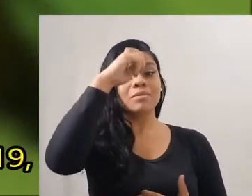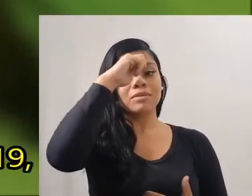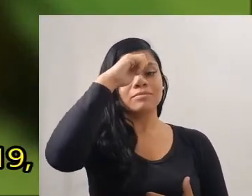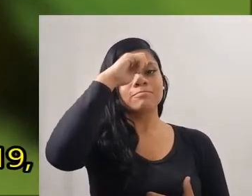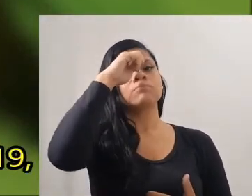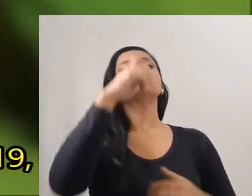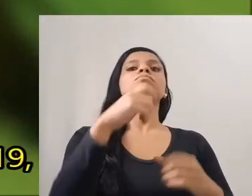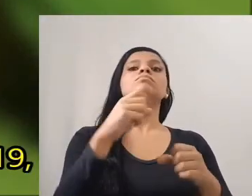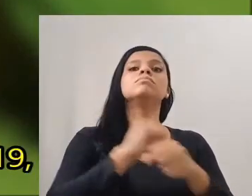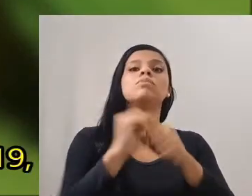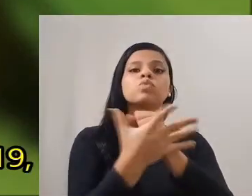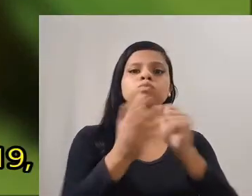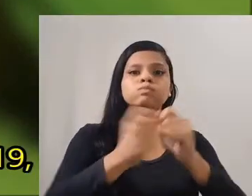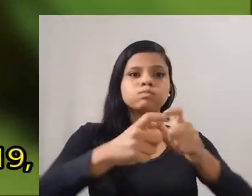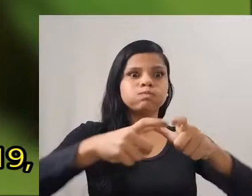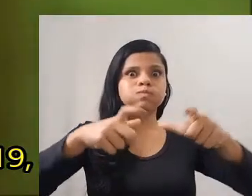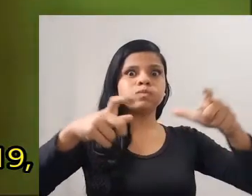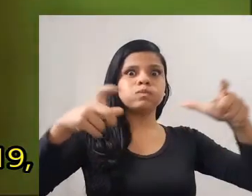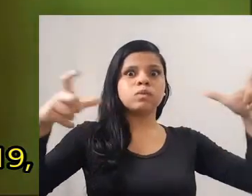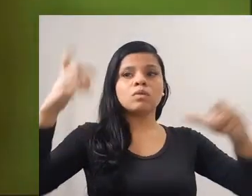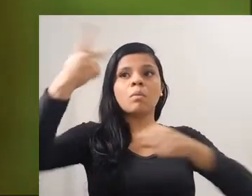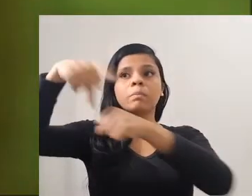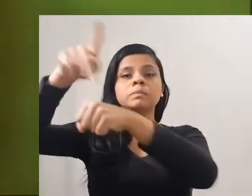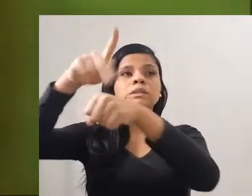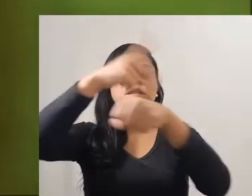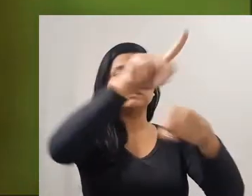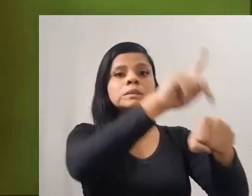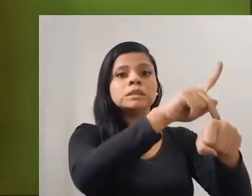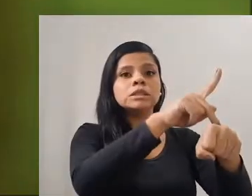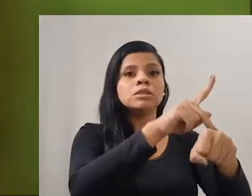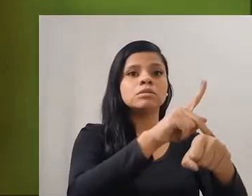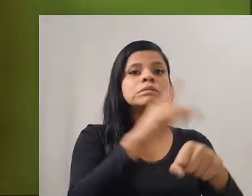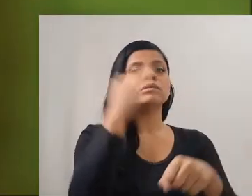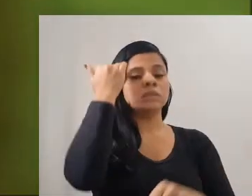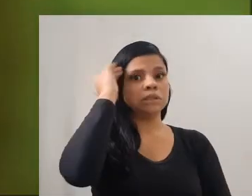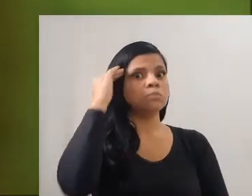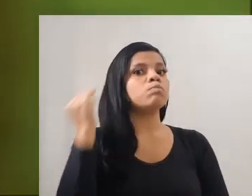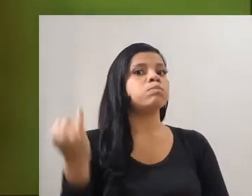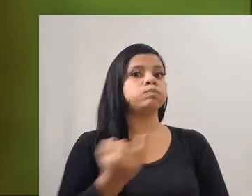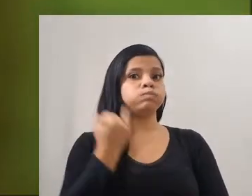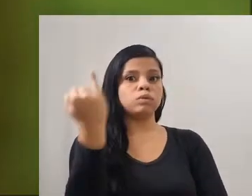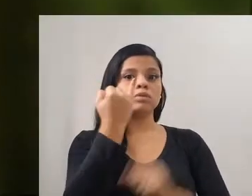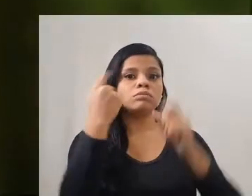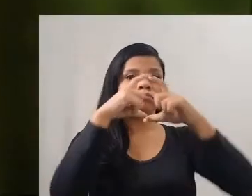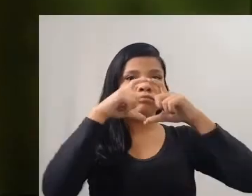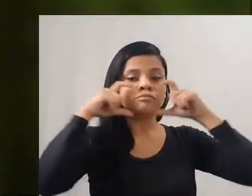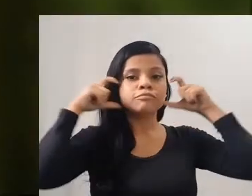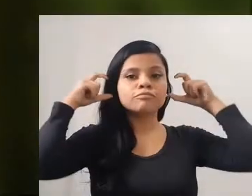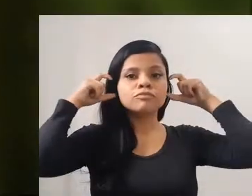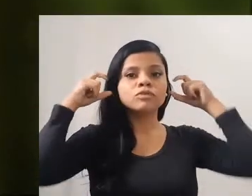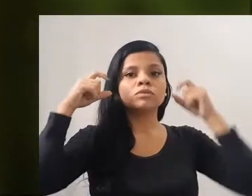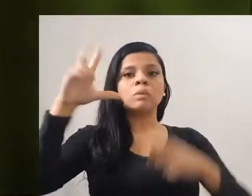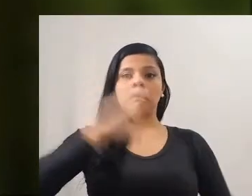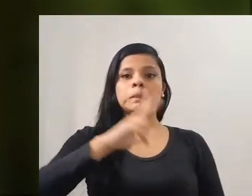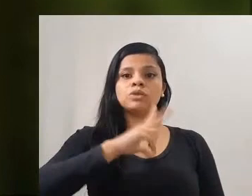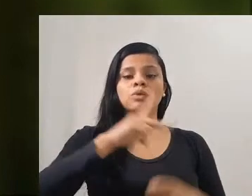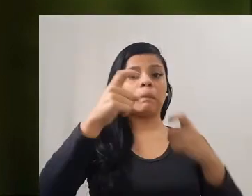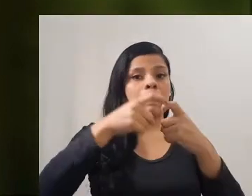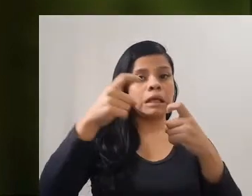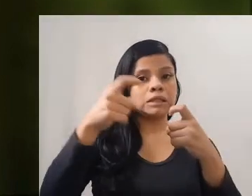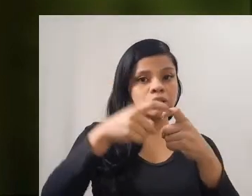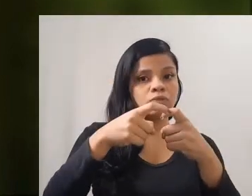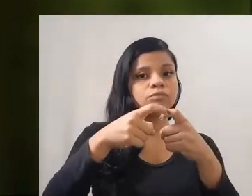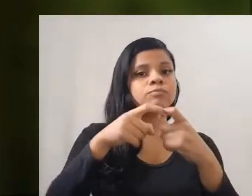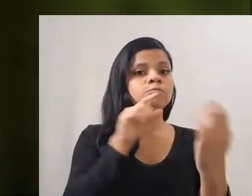crescente número de casos de Covid-19 em outros países, entendemos a necessidade dos equipamentos de proteção individual para os médicos da